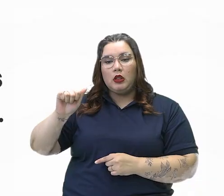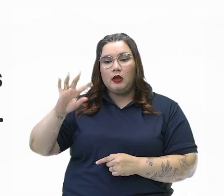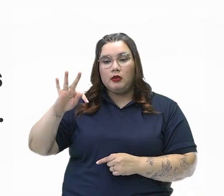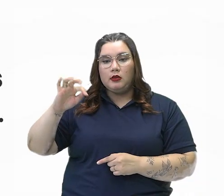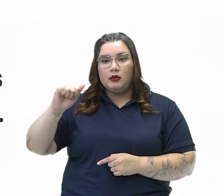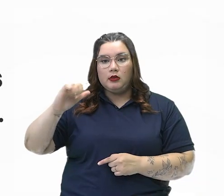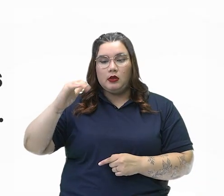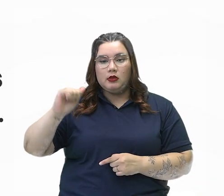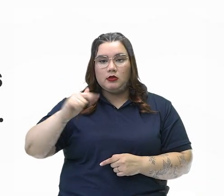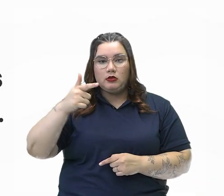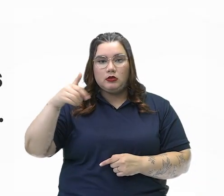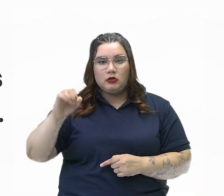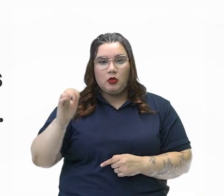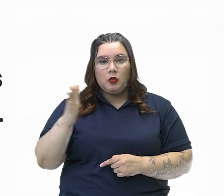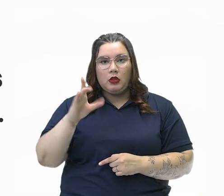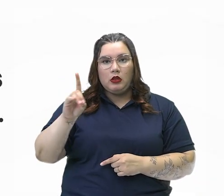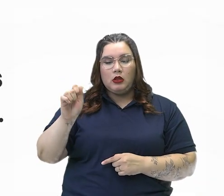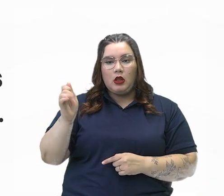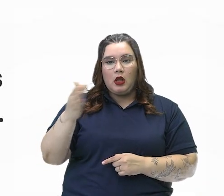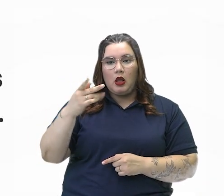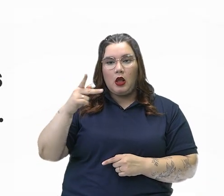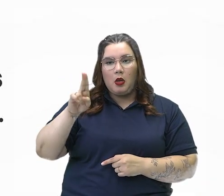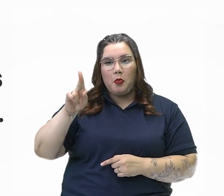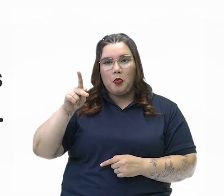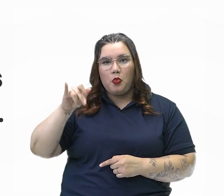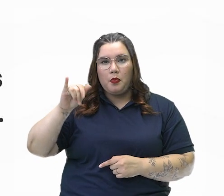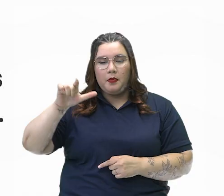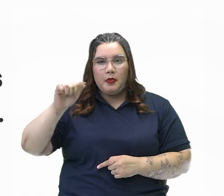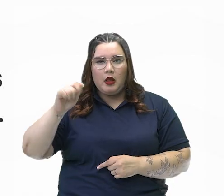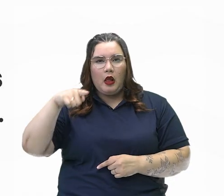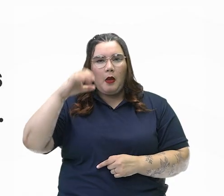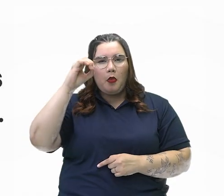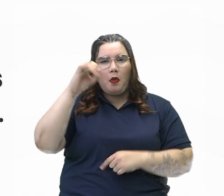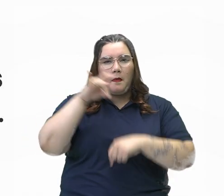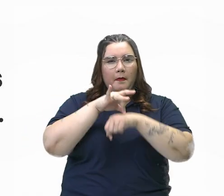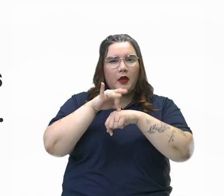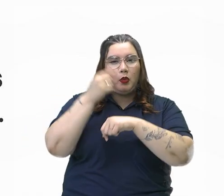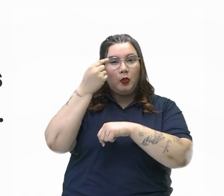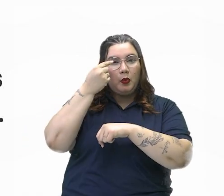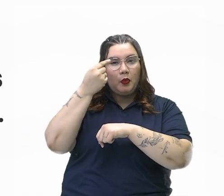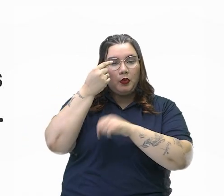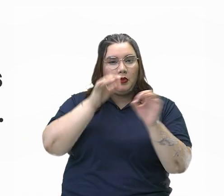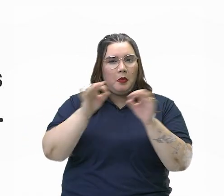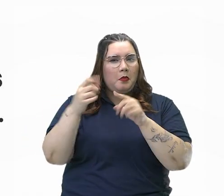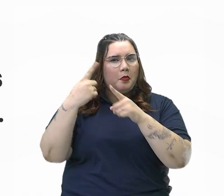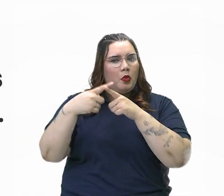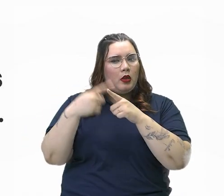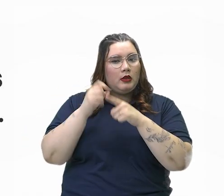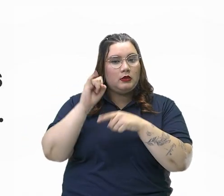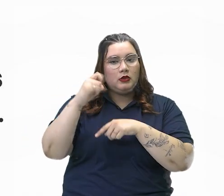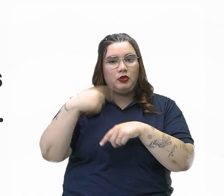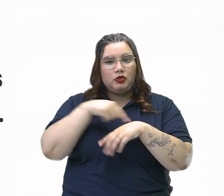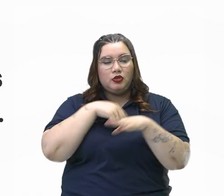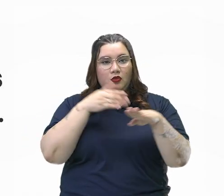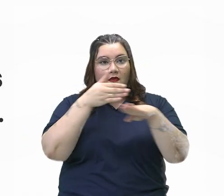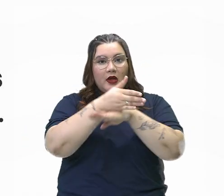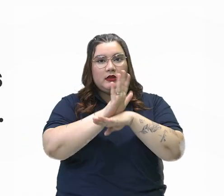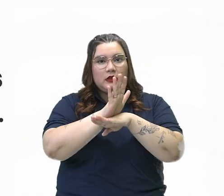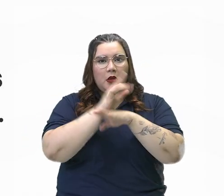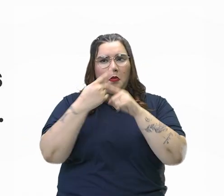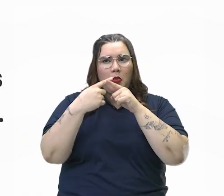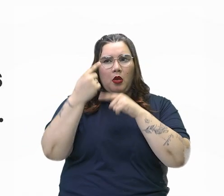né? A pupila é uma parte importante também do olho. Por que as pupilas dilatam quando vamos ao cinema? É